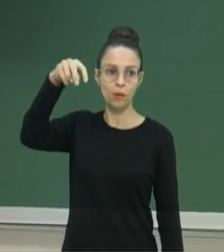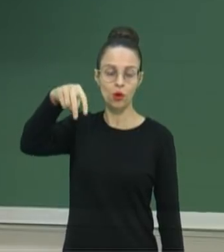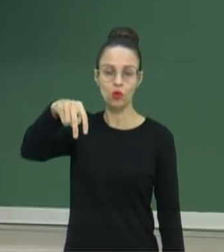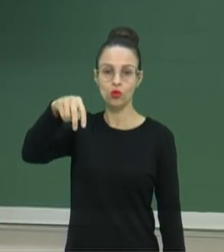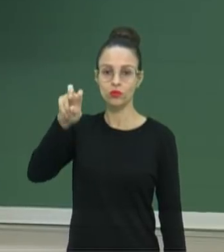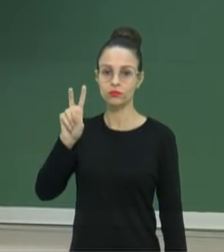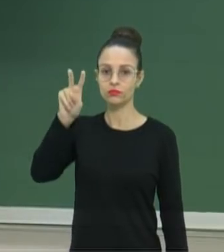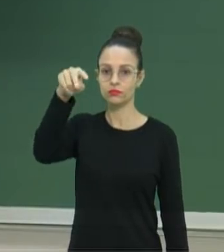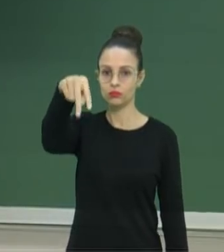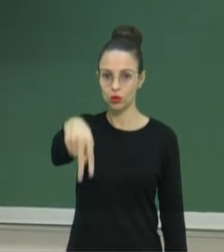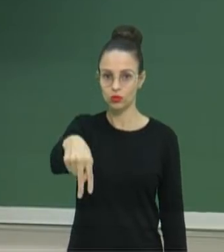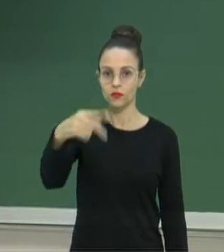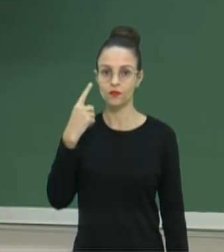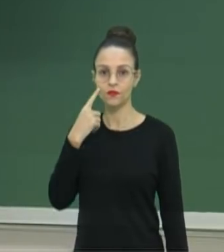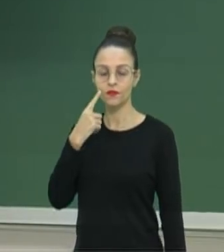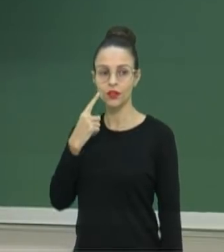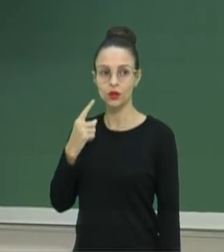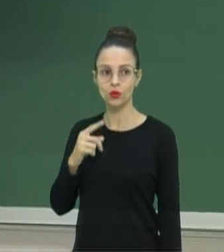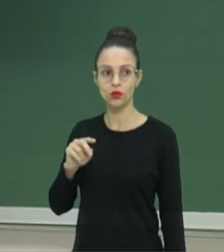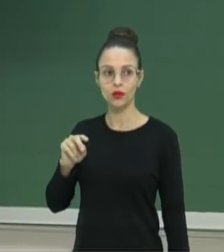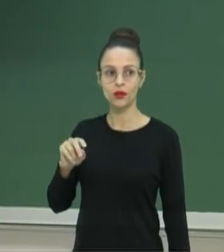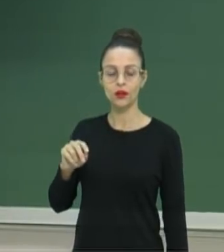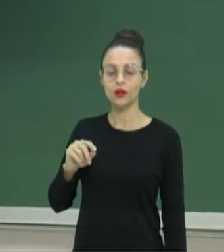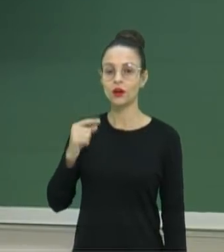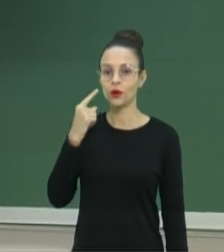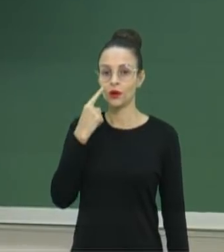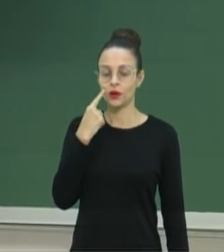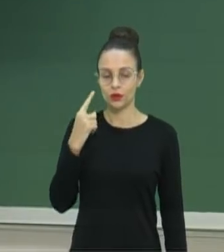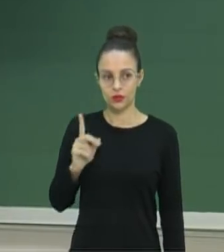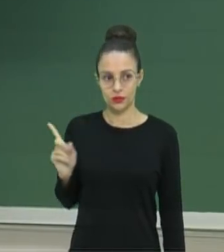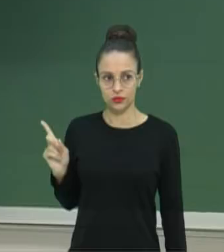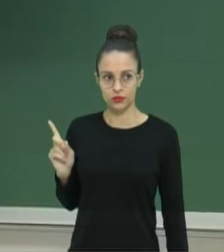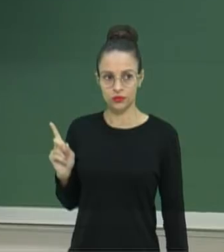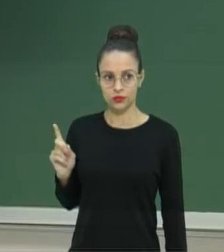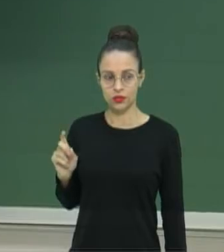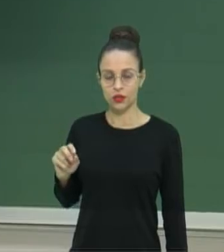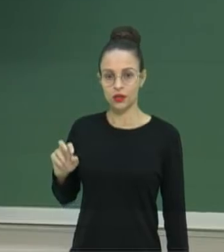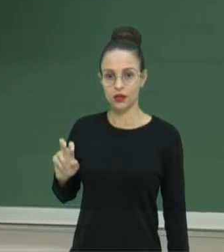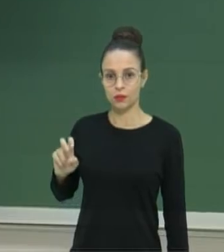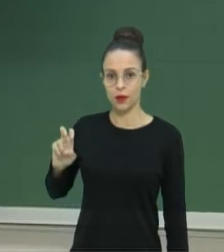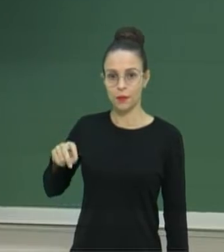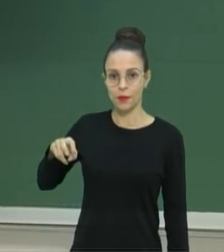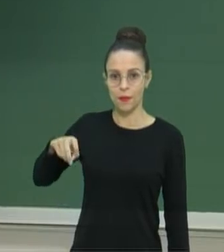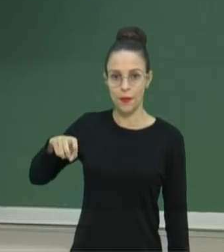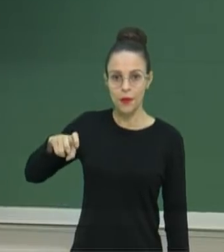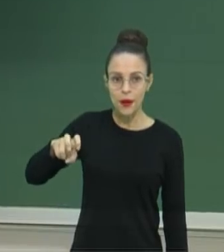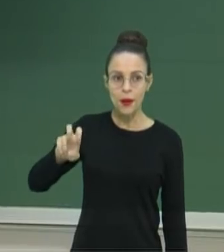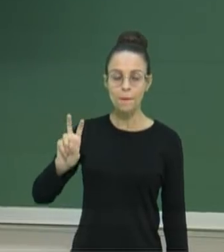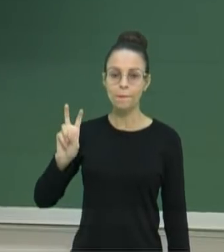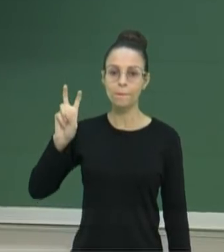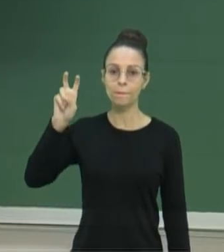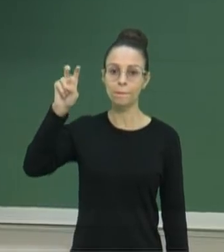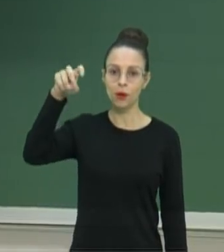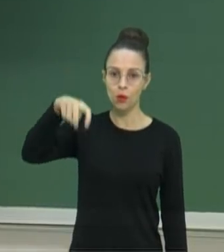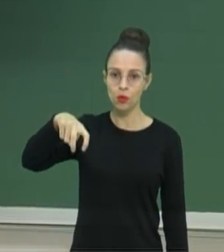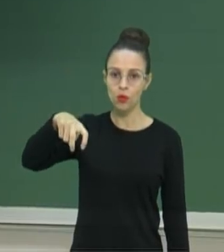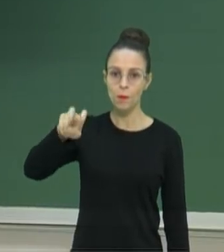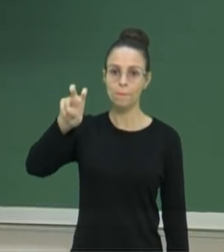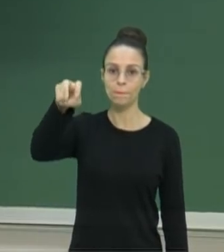pessoa está caindo. Então veja que ela está caindo com, né, com a vara, certo? Aqui ela está